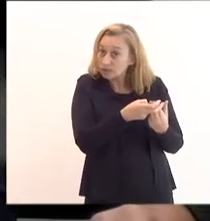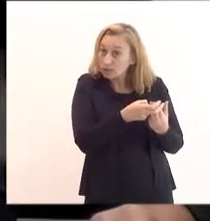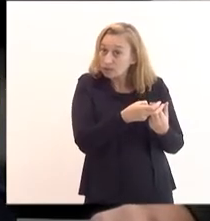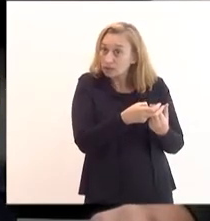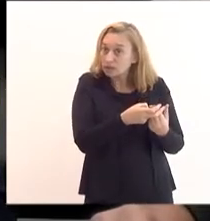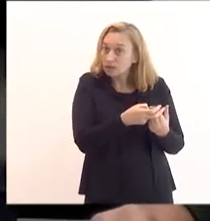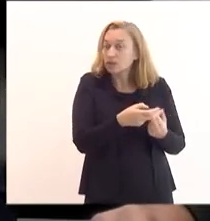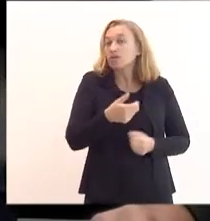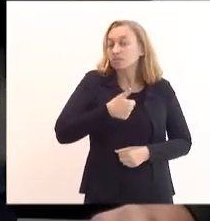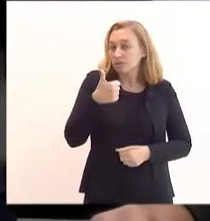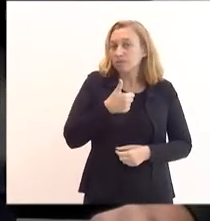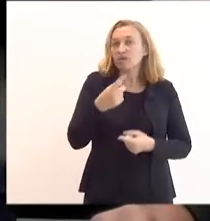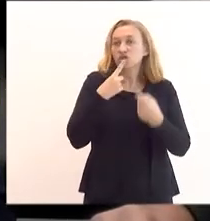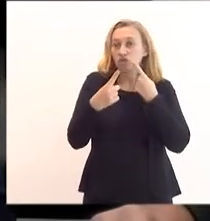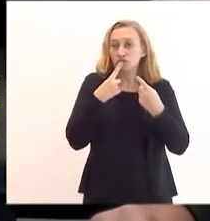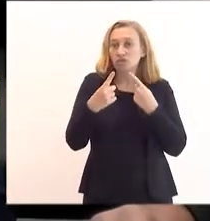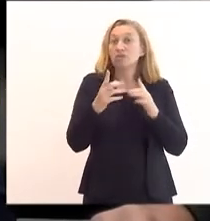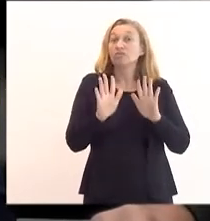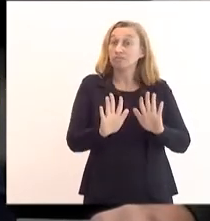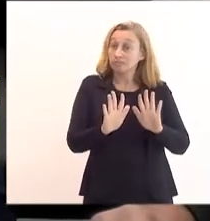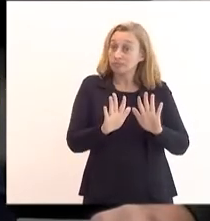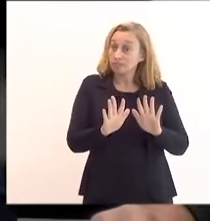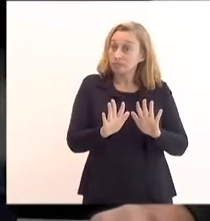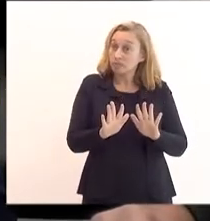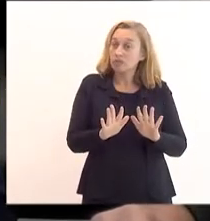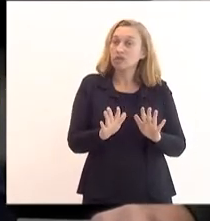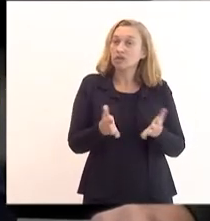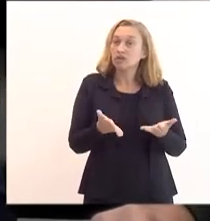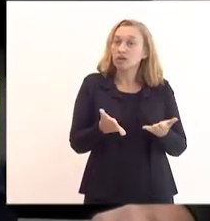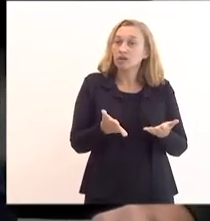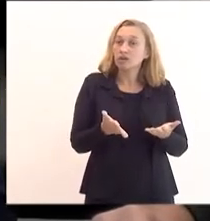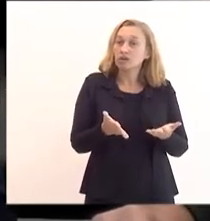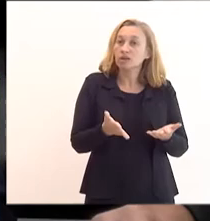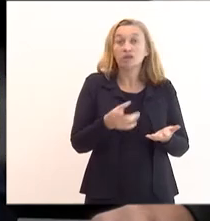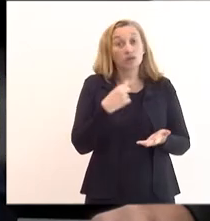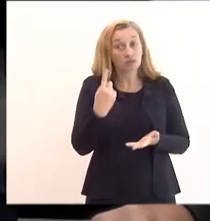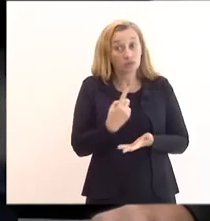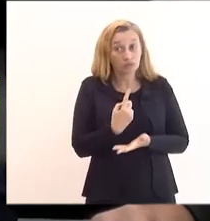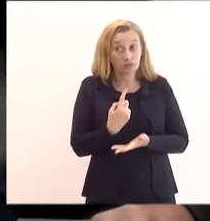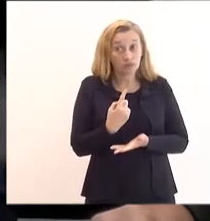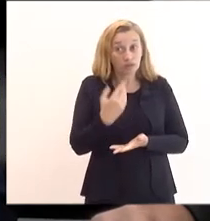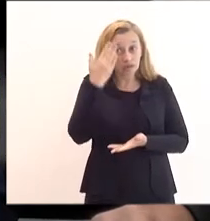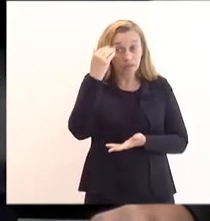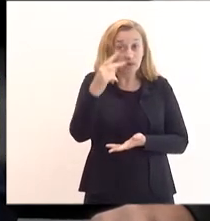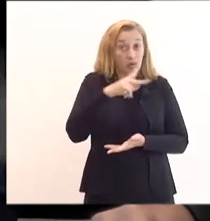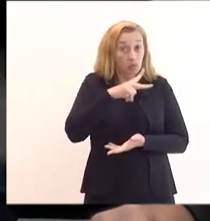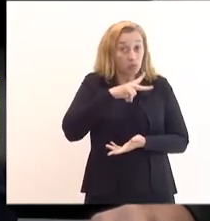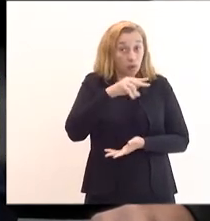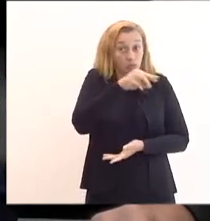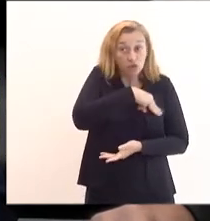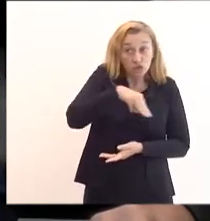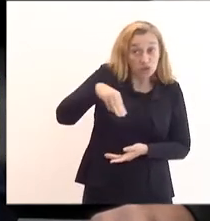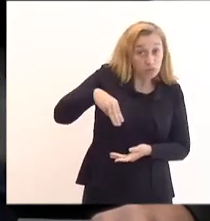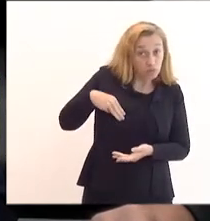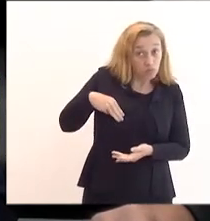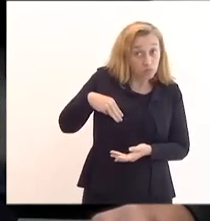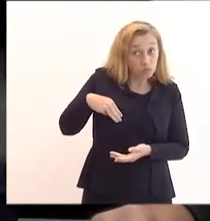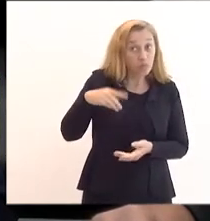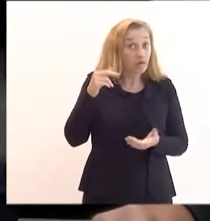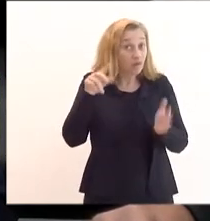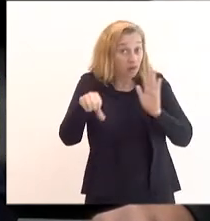Esse é o primeiro ponto de discussão. Ainda mais com algo que é considerado pelo próprio Ministério